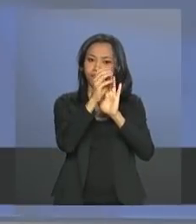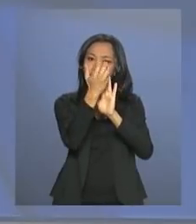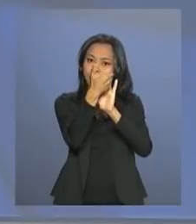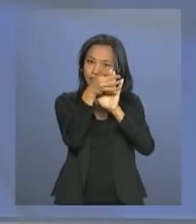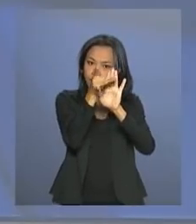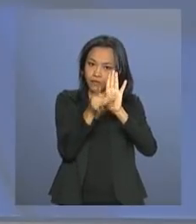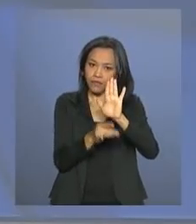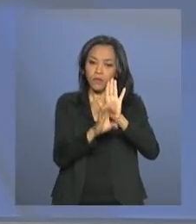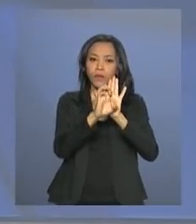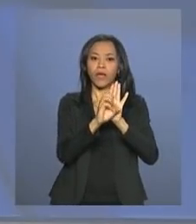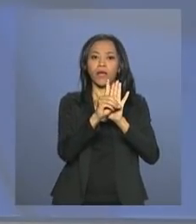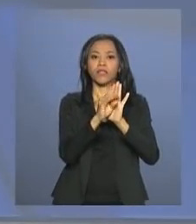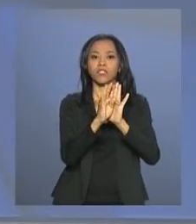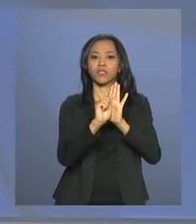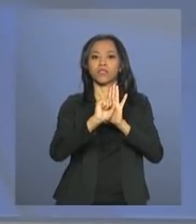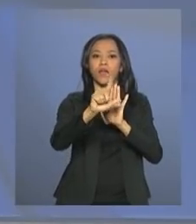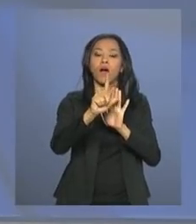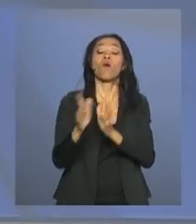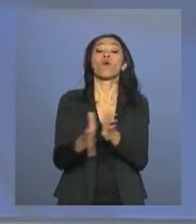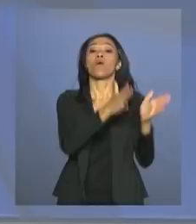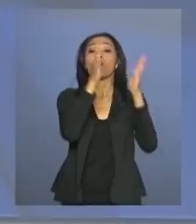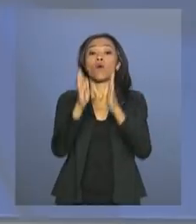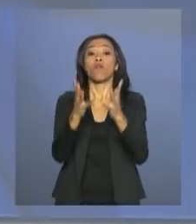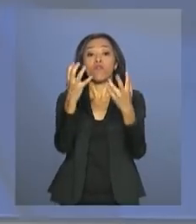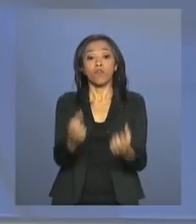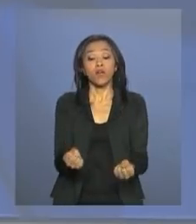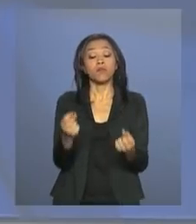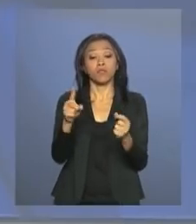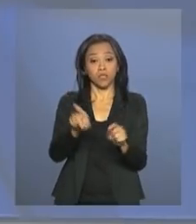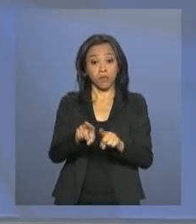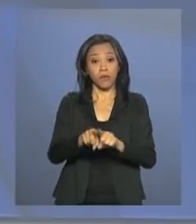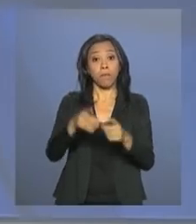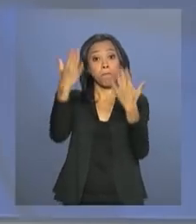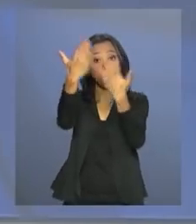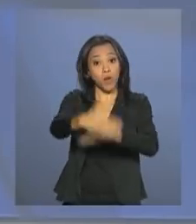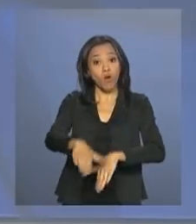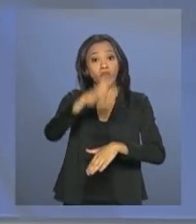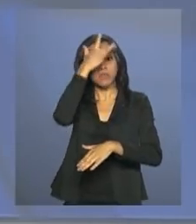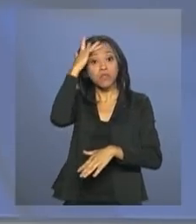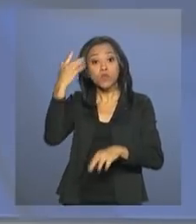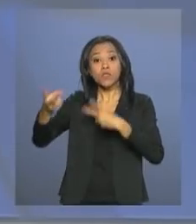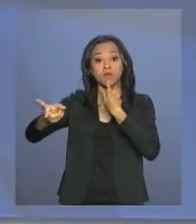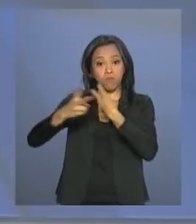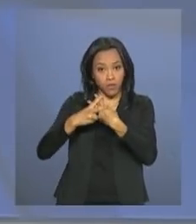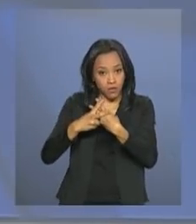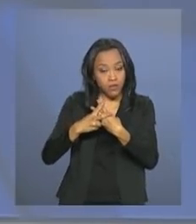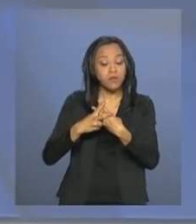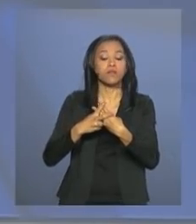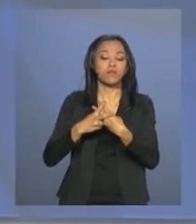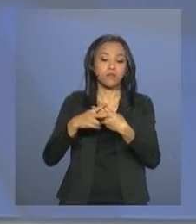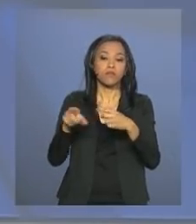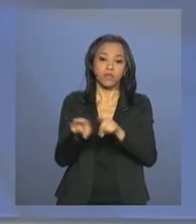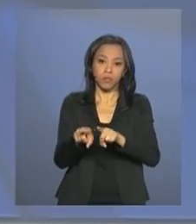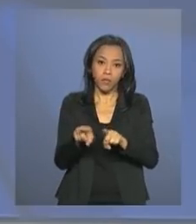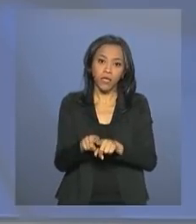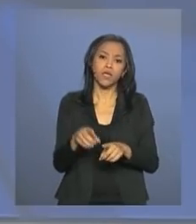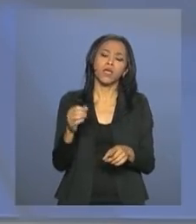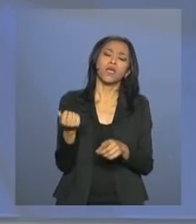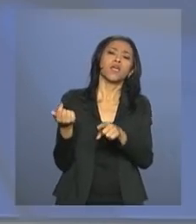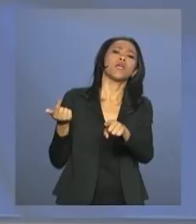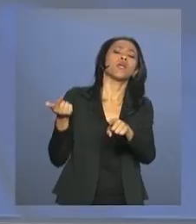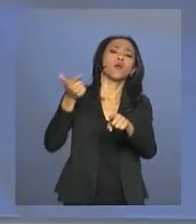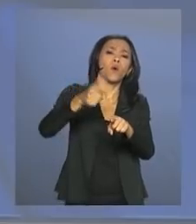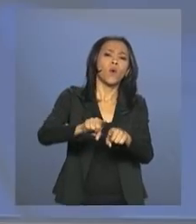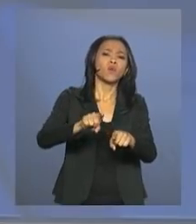as provas para as pessoas privadas de liberdade e alguma reaplicação decorrente daquela